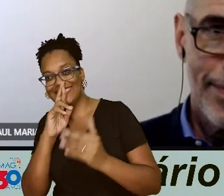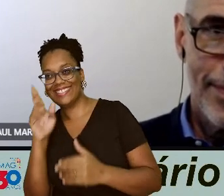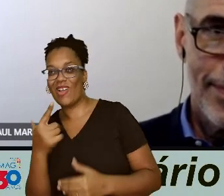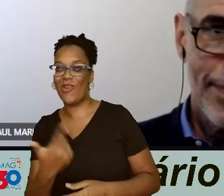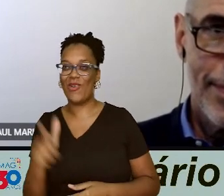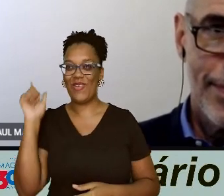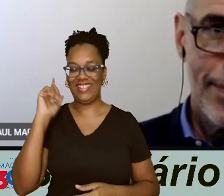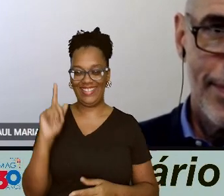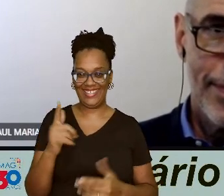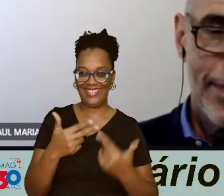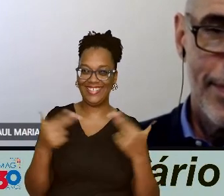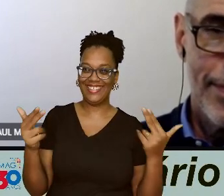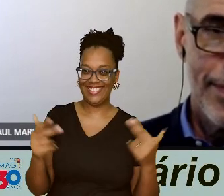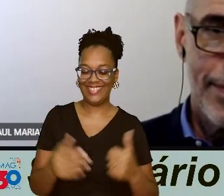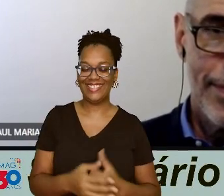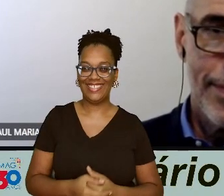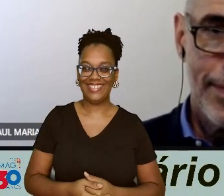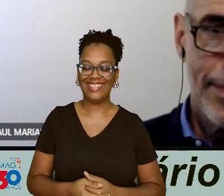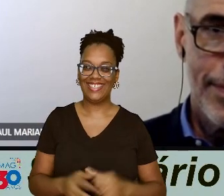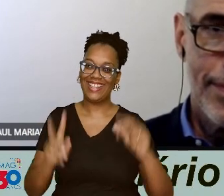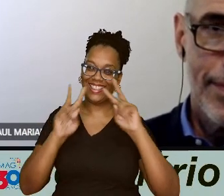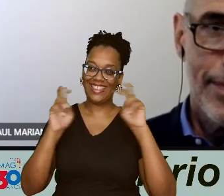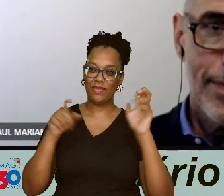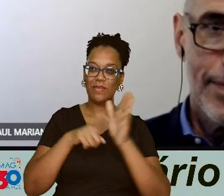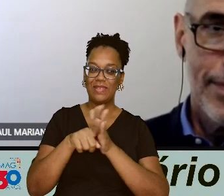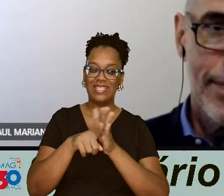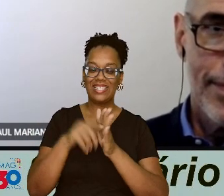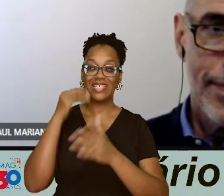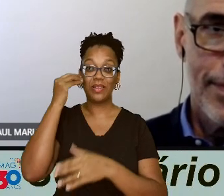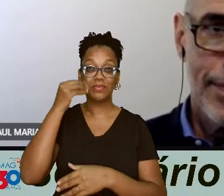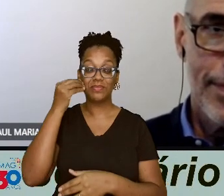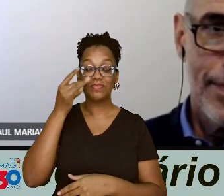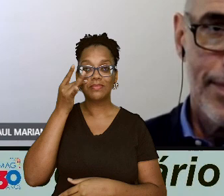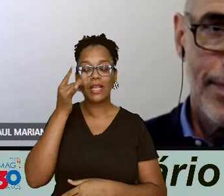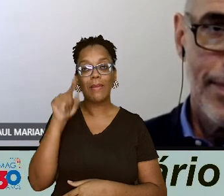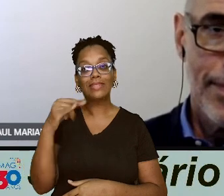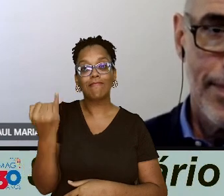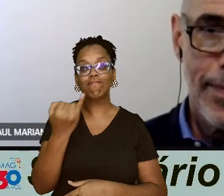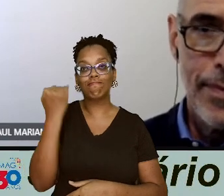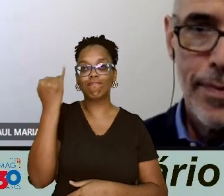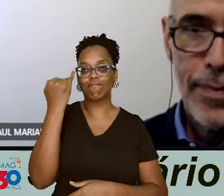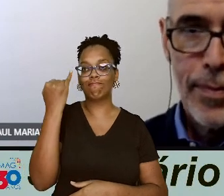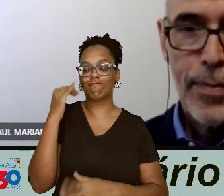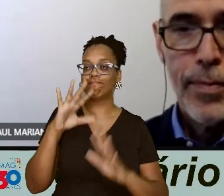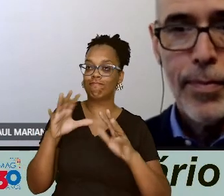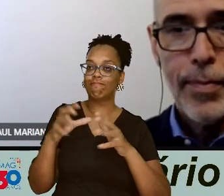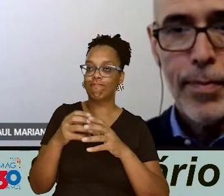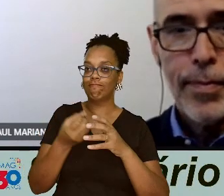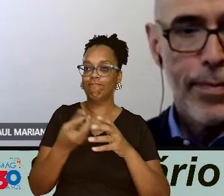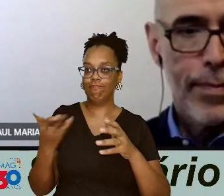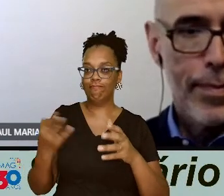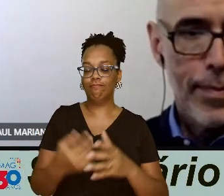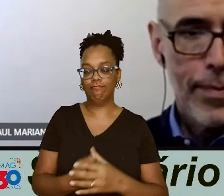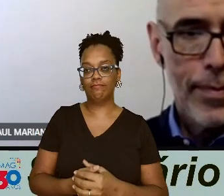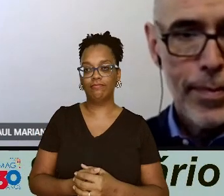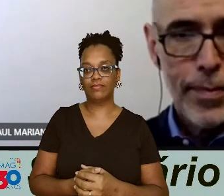dentro do tema da pesquisa empírica, mas eu acho tão relevante, tão importante a tutela coletiva, né? Que é muito menos esse